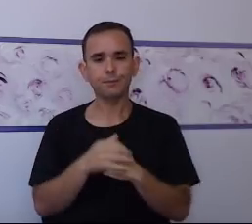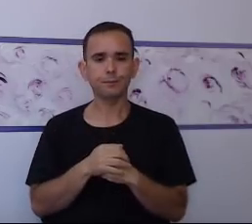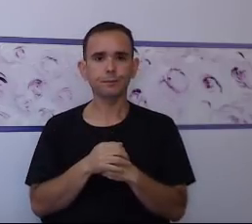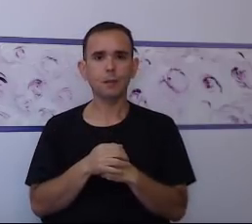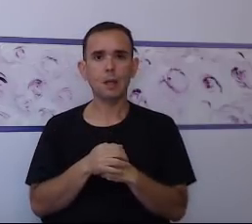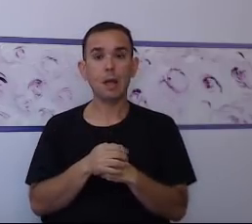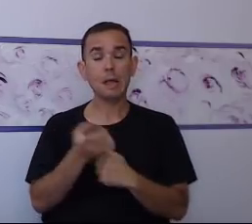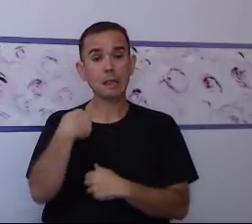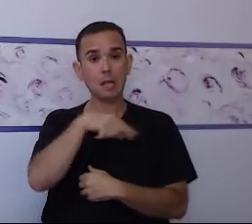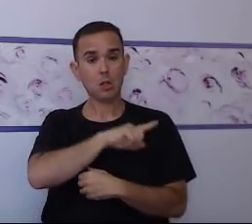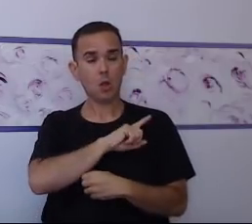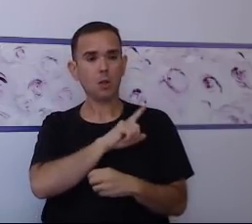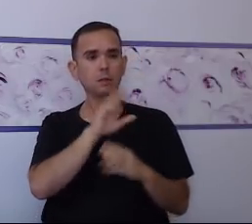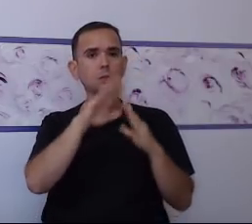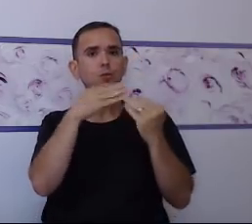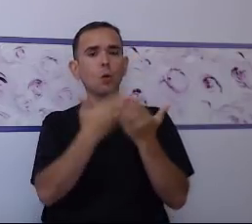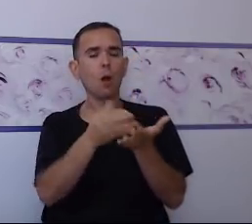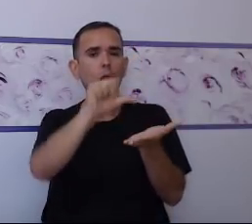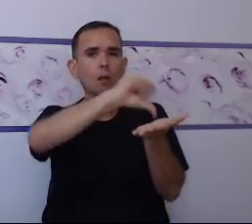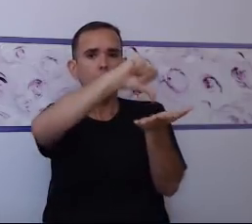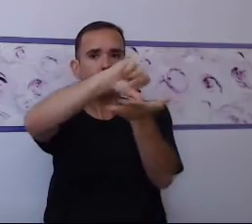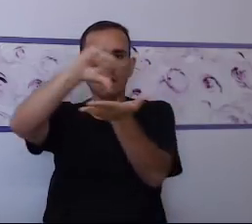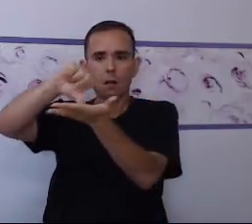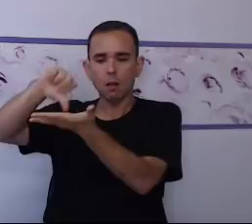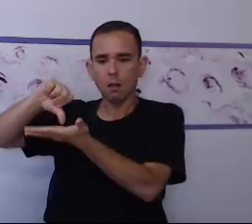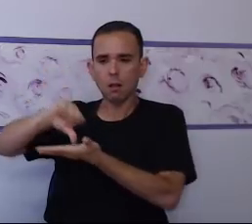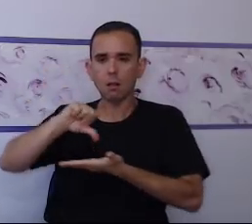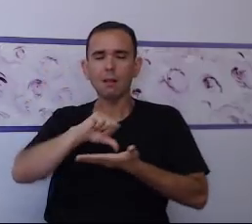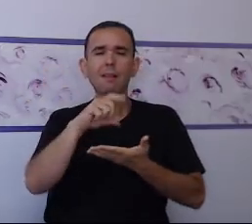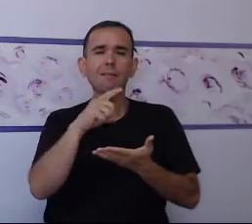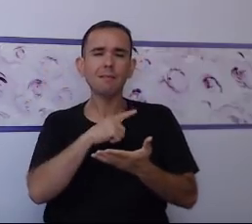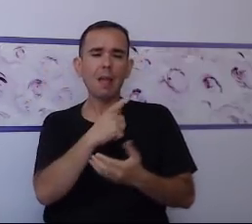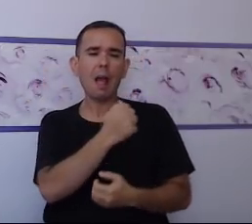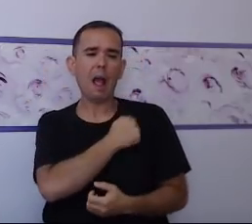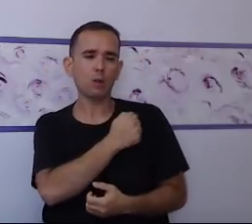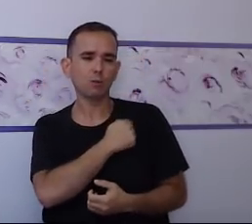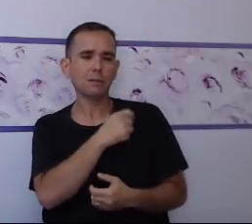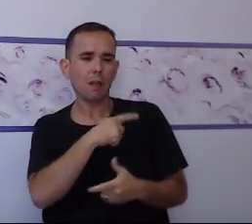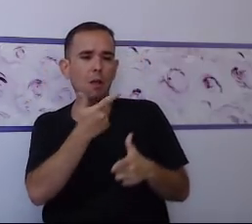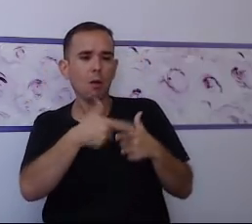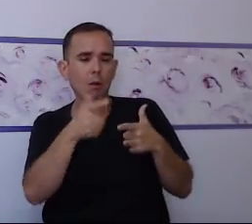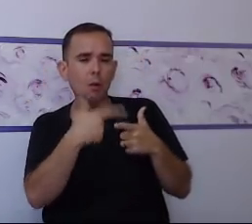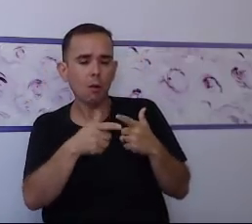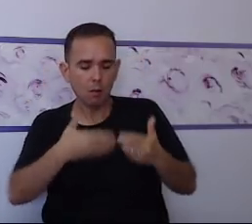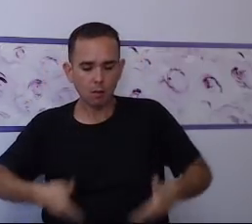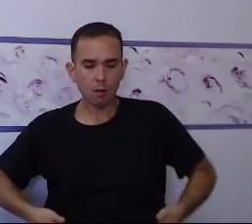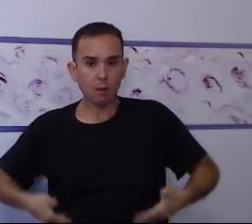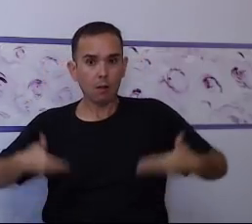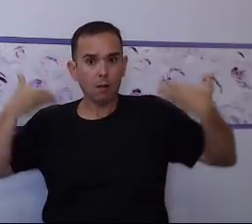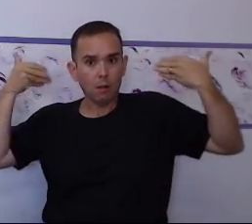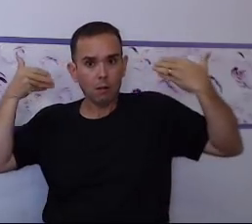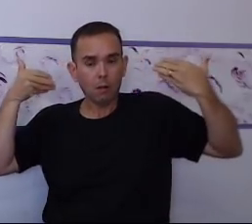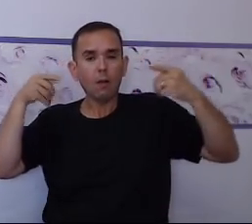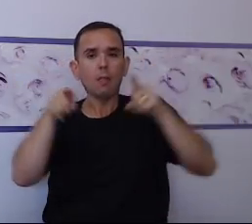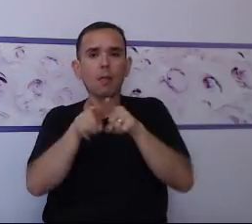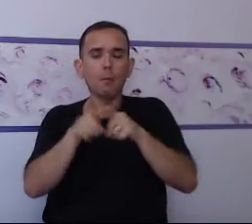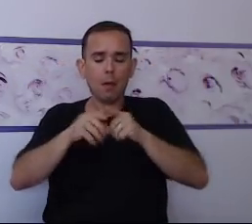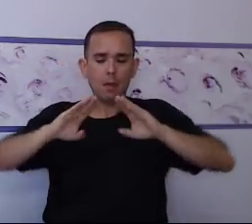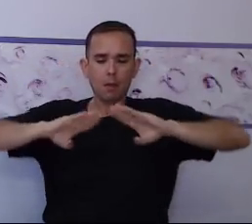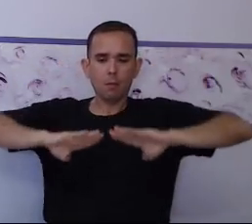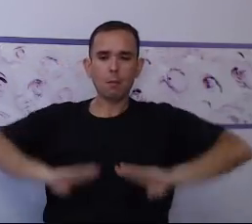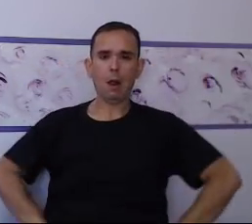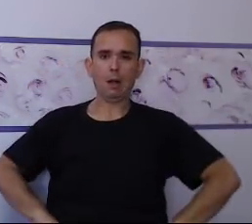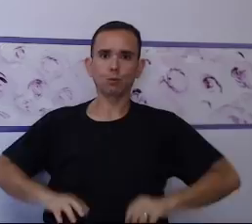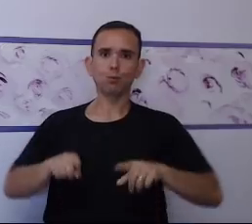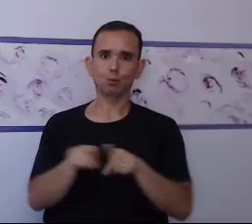Nas nossas unidades escolares, nós temos alunos que têm comprometimento nos membros superiores e nos membros